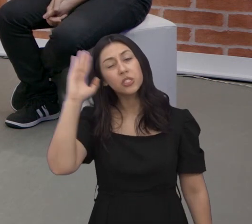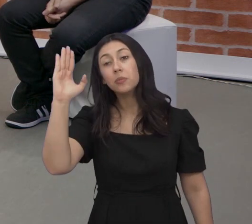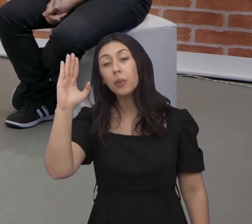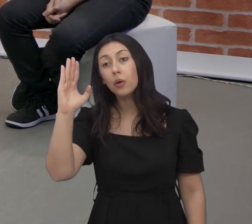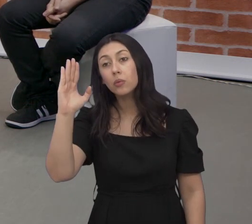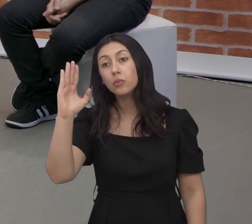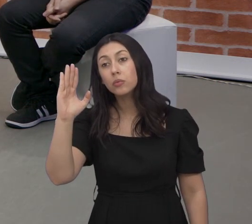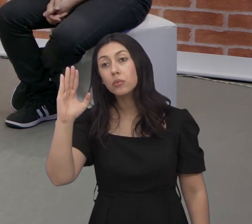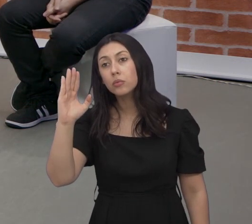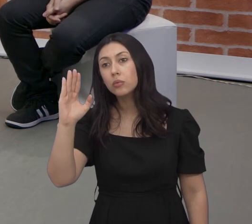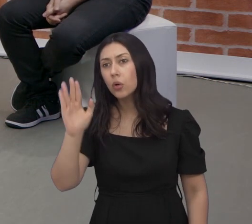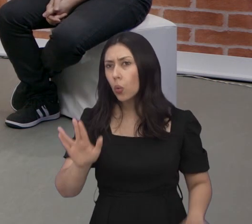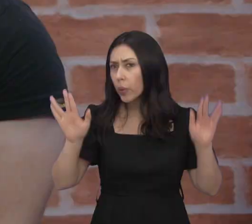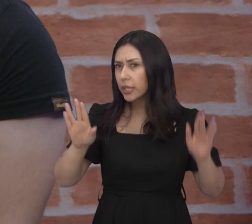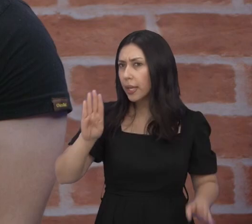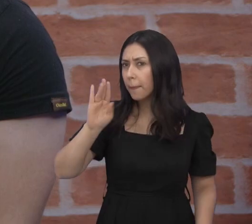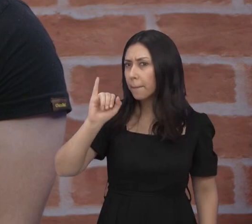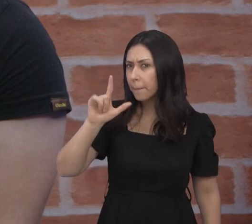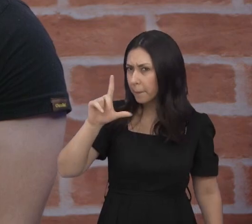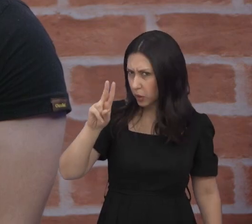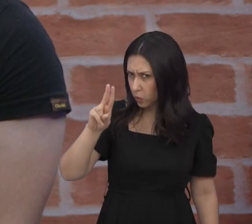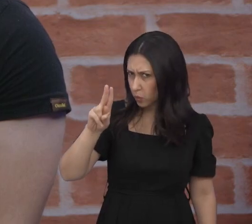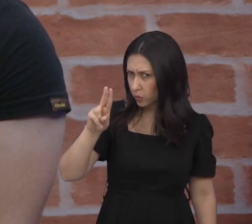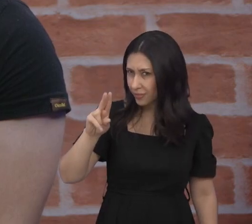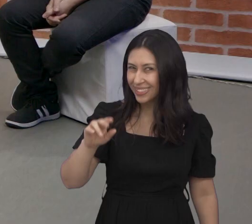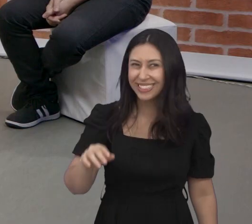minuto do Tá Ligado. ET Bilu.